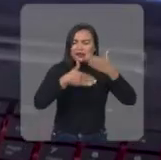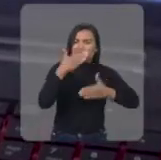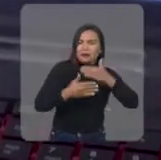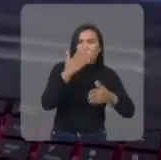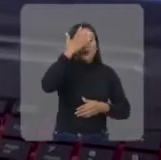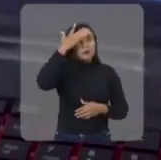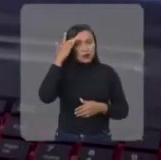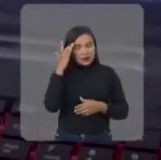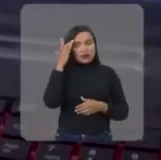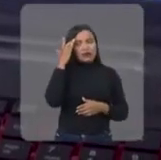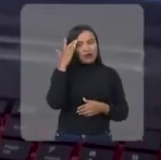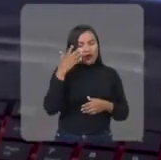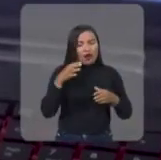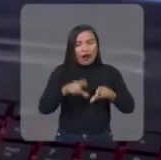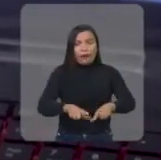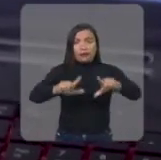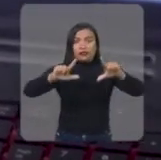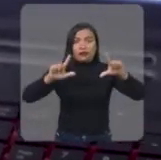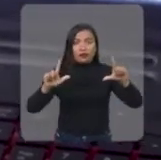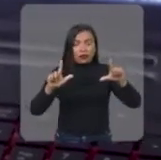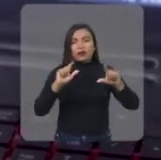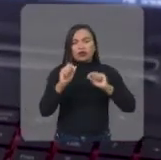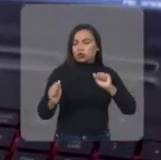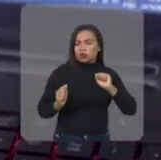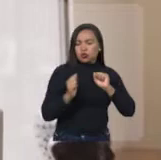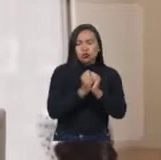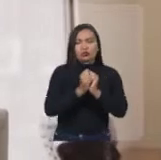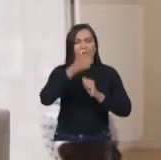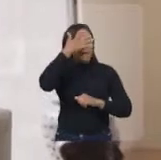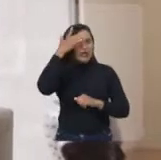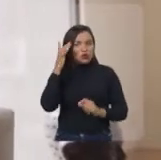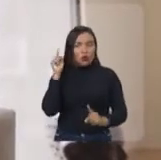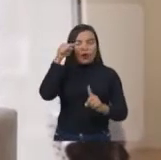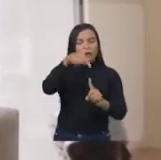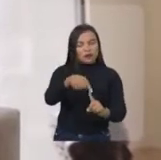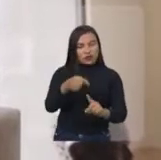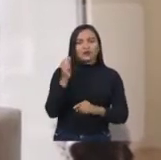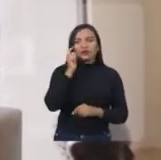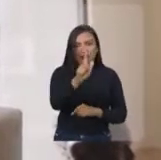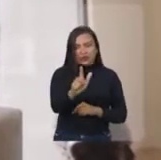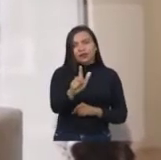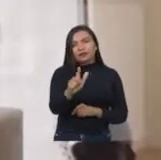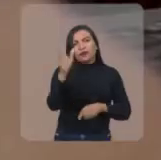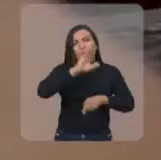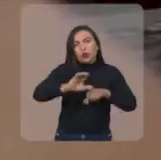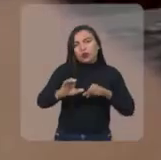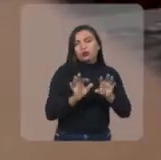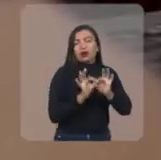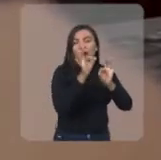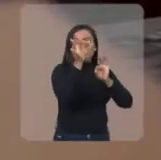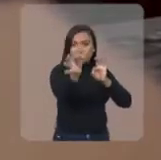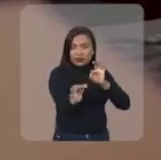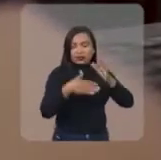A plataforma aproxima as pessoas dos seus objetivos. Cursos livres online que desenvolvem a